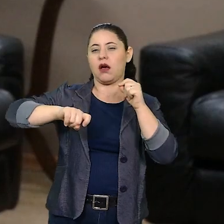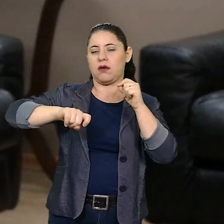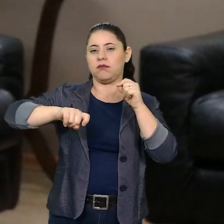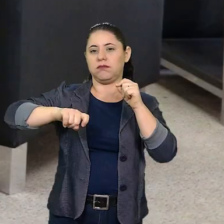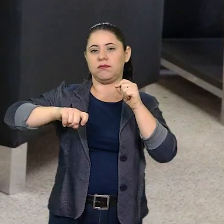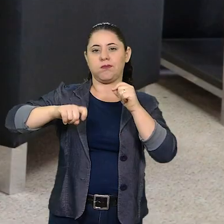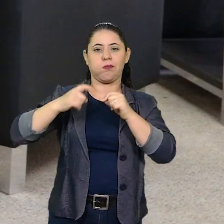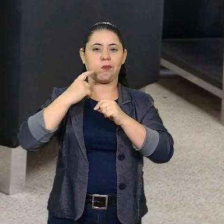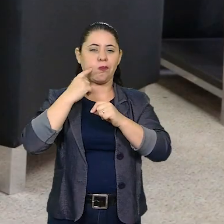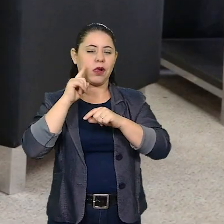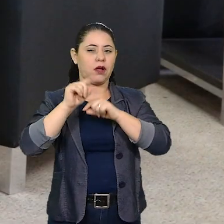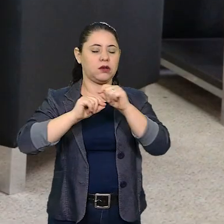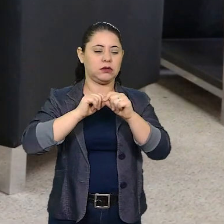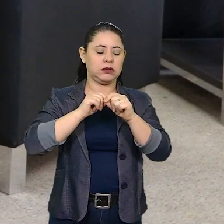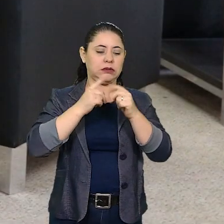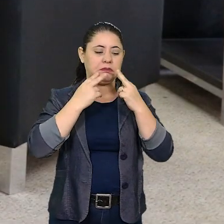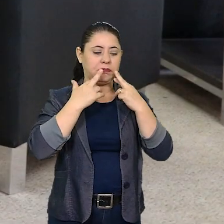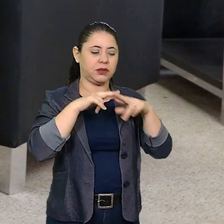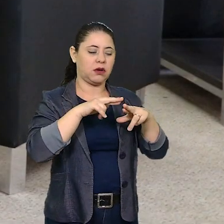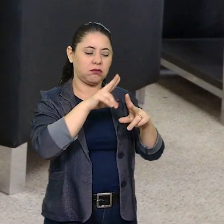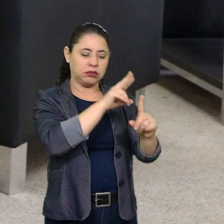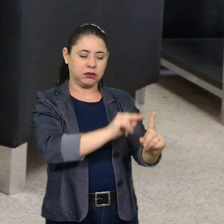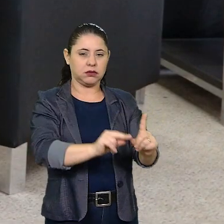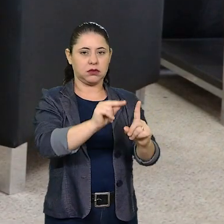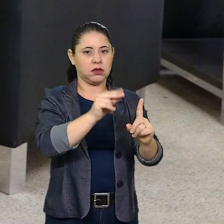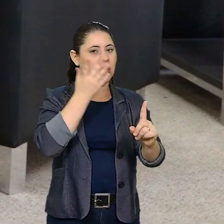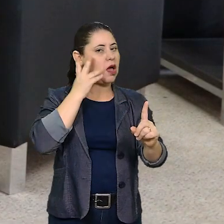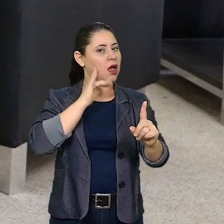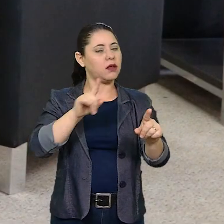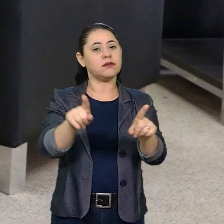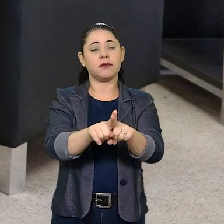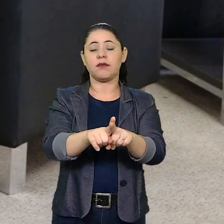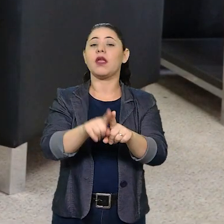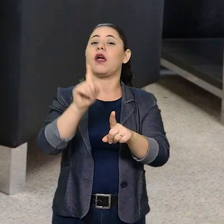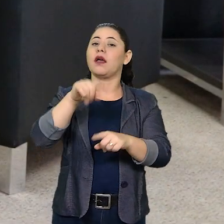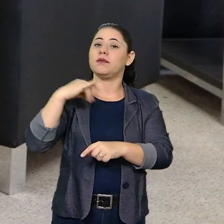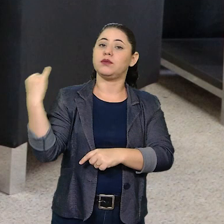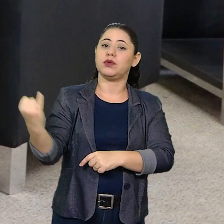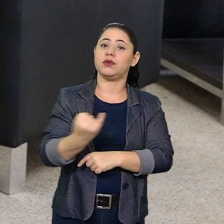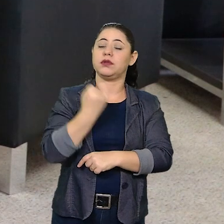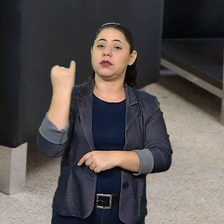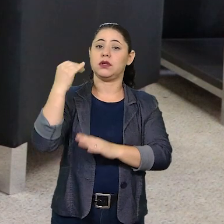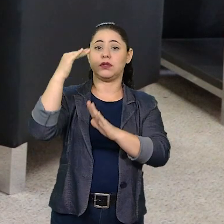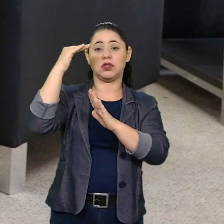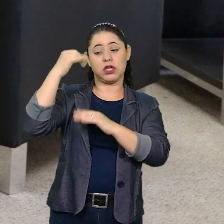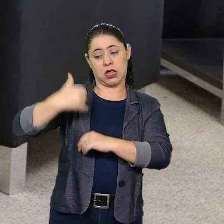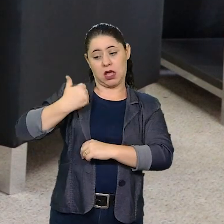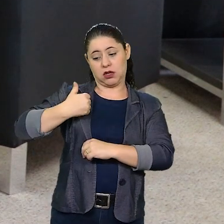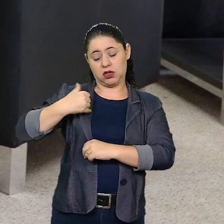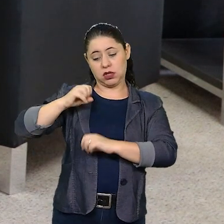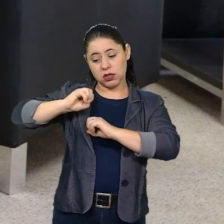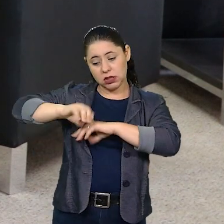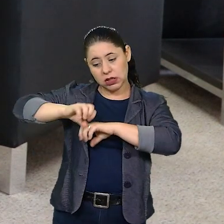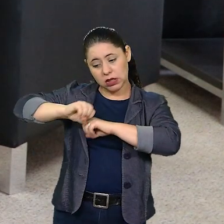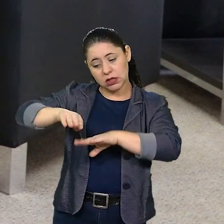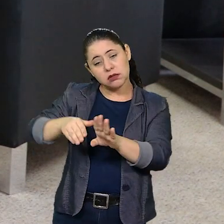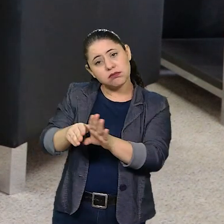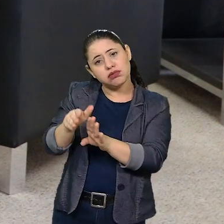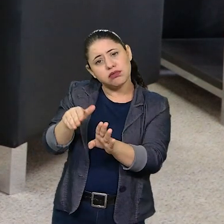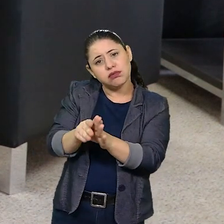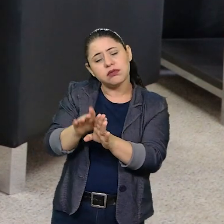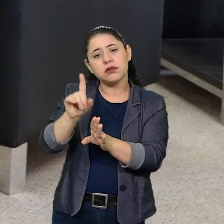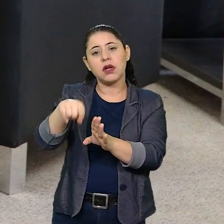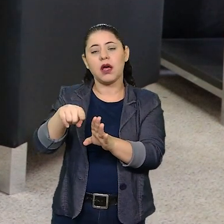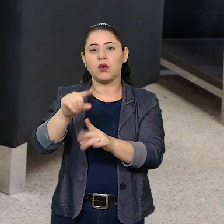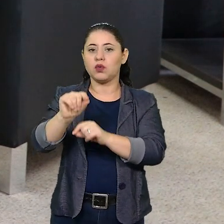sexualizado, num contexto de ofensa sexual. E aí é importante a gente, desde cedo, ensinar